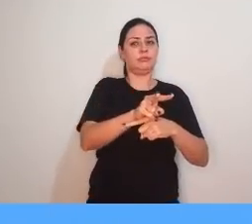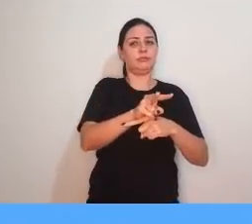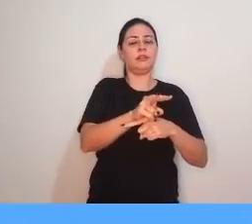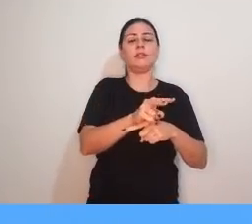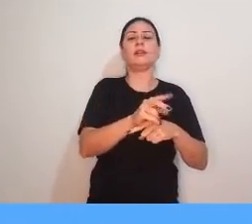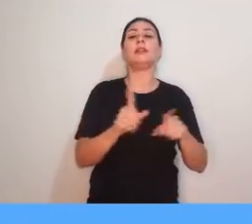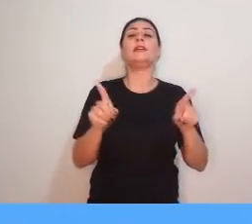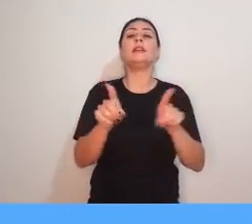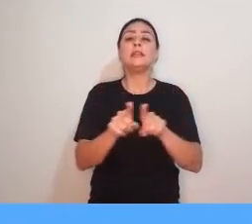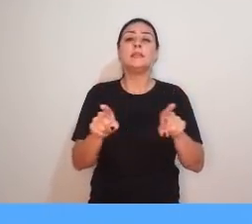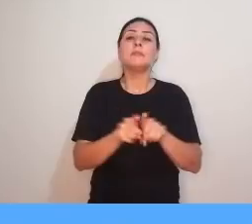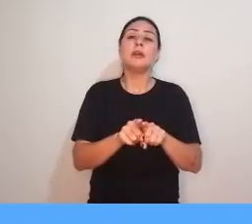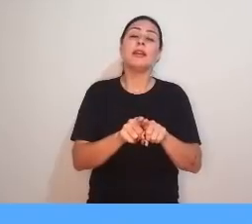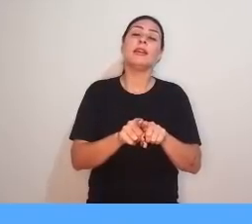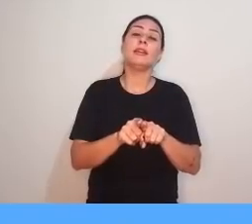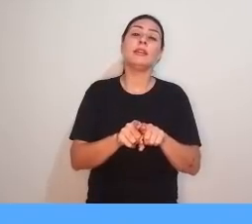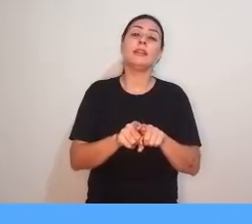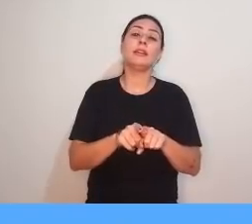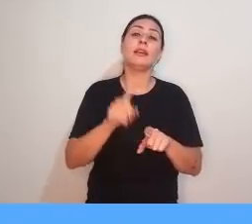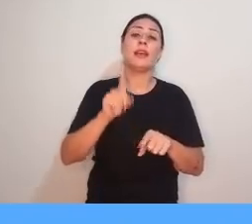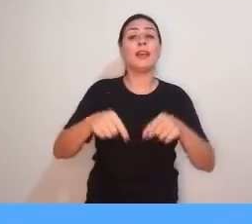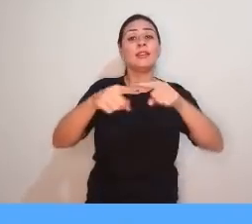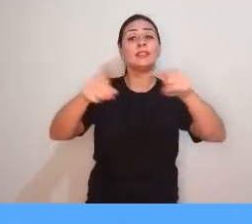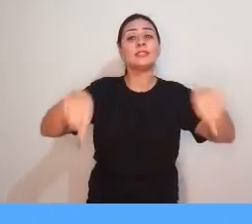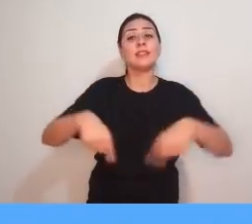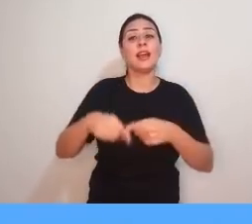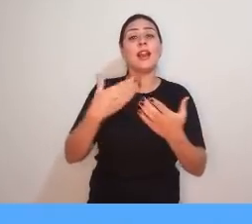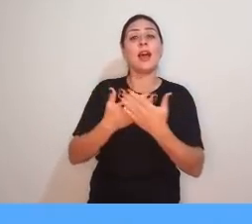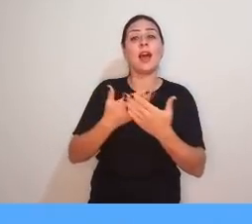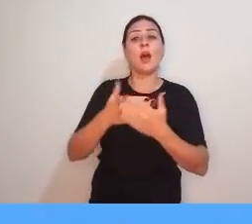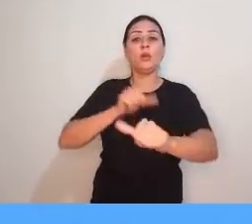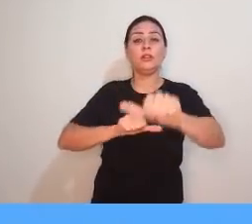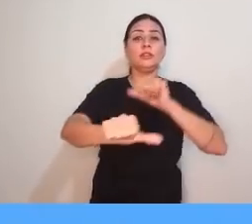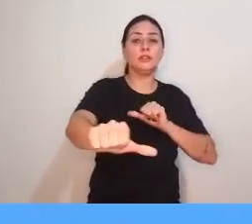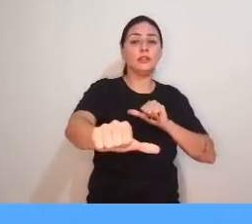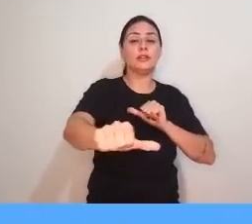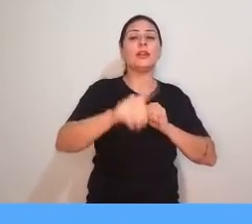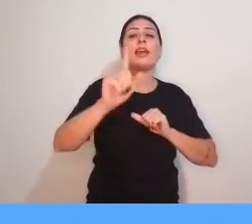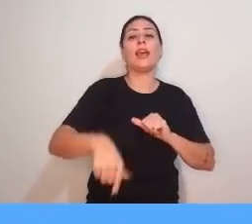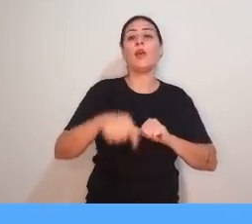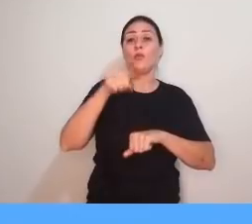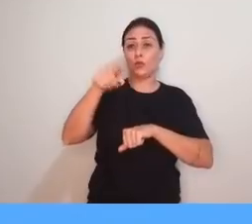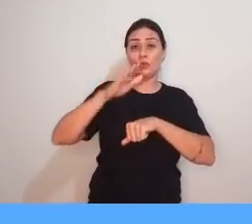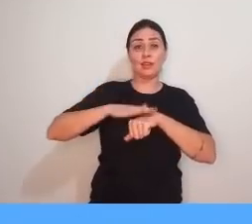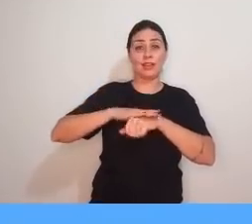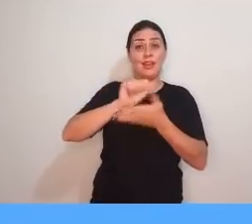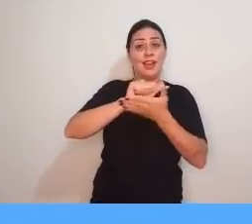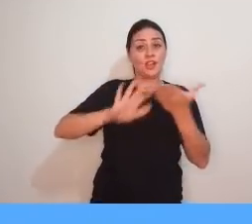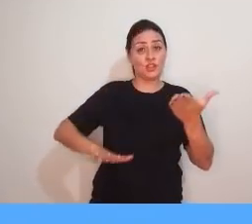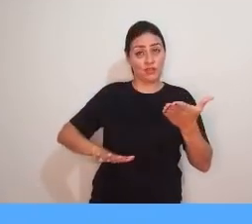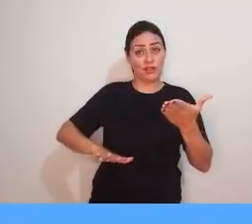processo de sala de aula invertida, no qual você passa as atividades para que o aluno leia a proposta de